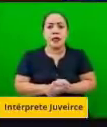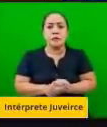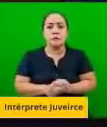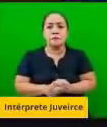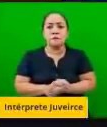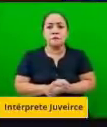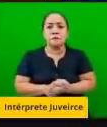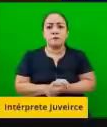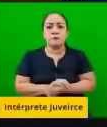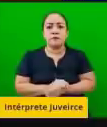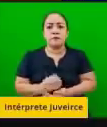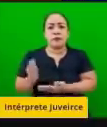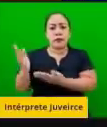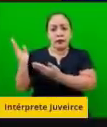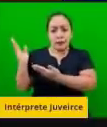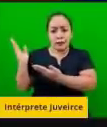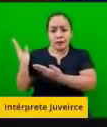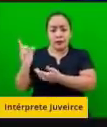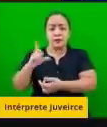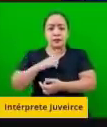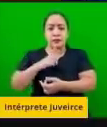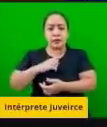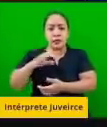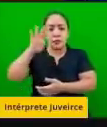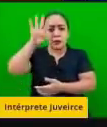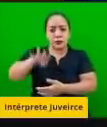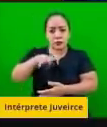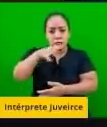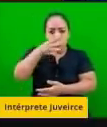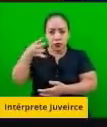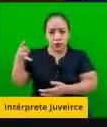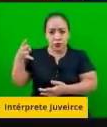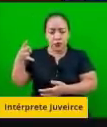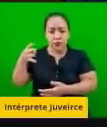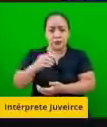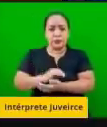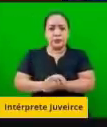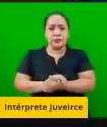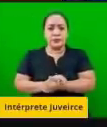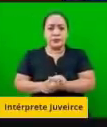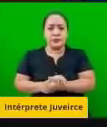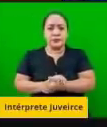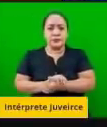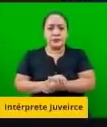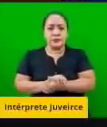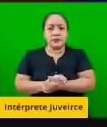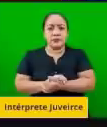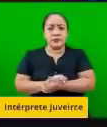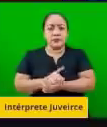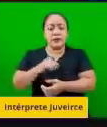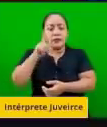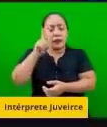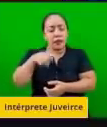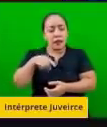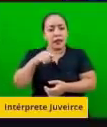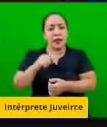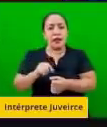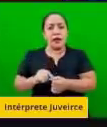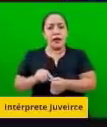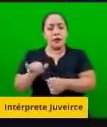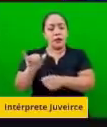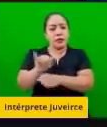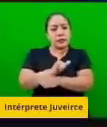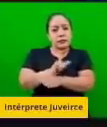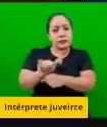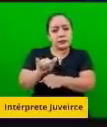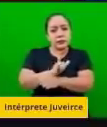Nesse slide, nós temos uma tabela, né? Uma tabela é uma ferramenta, né, que serve para auxiliar o